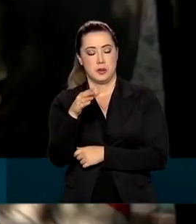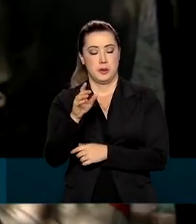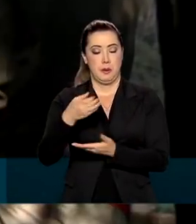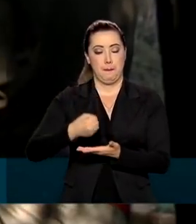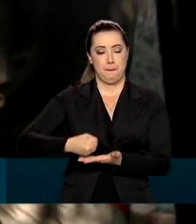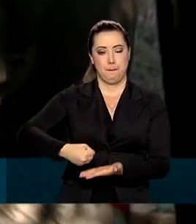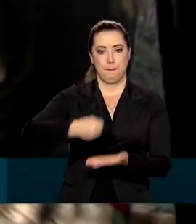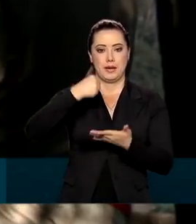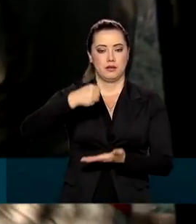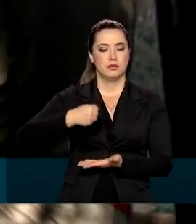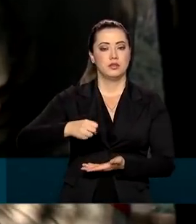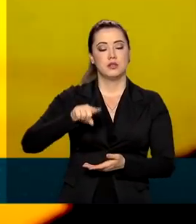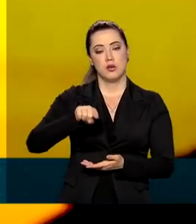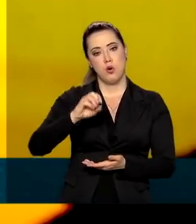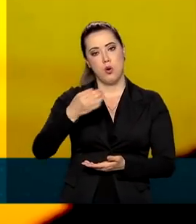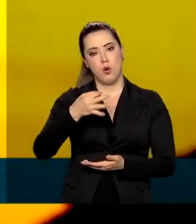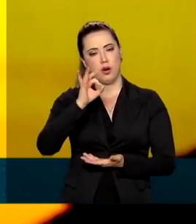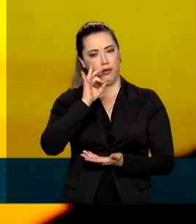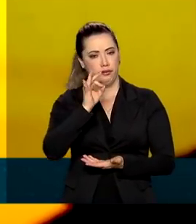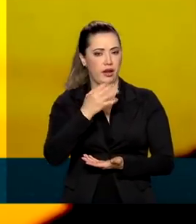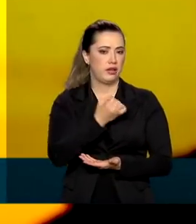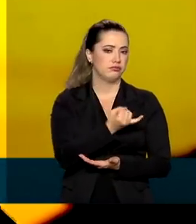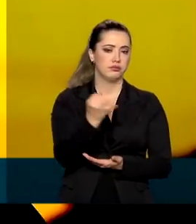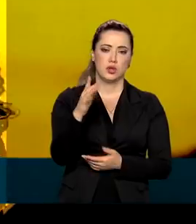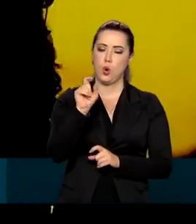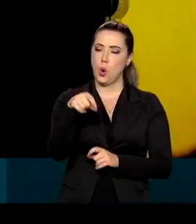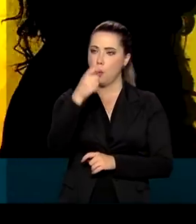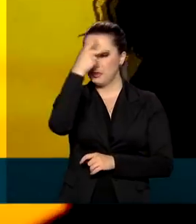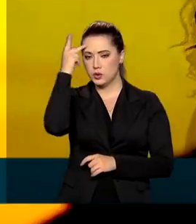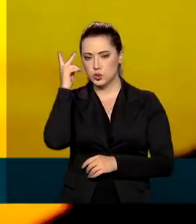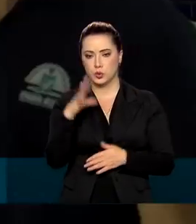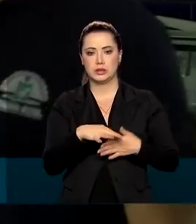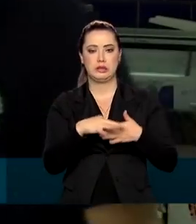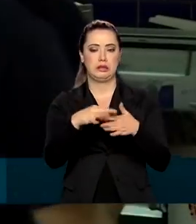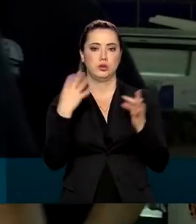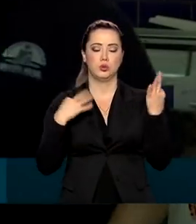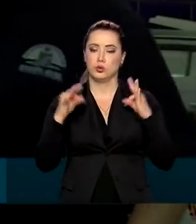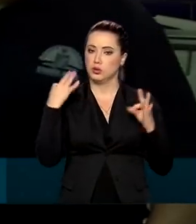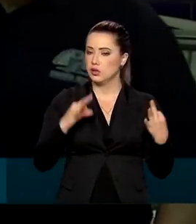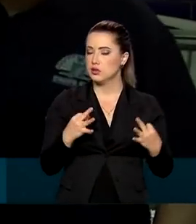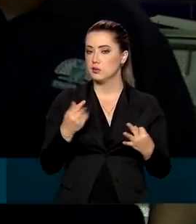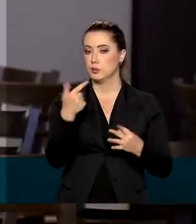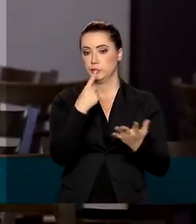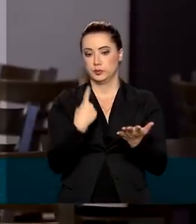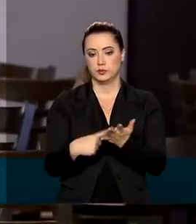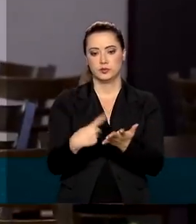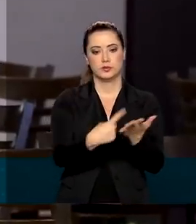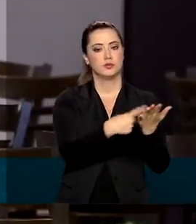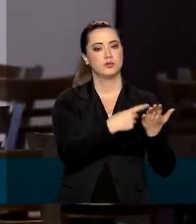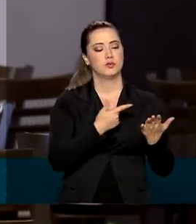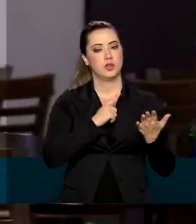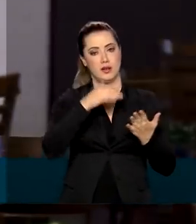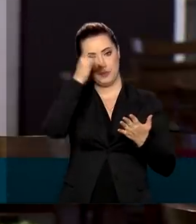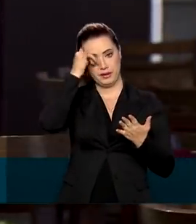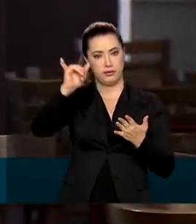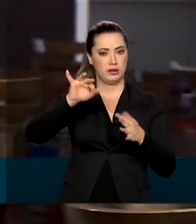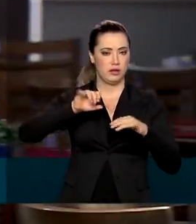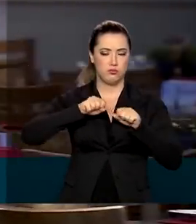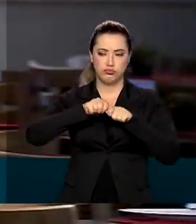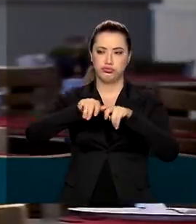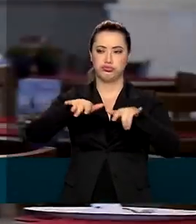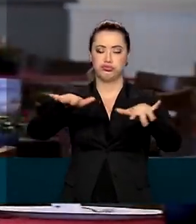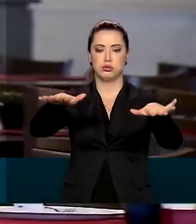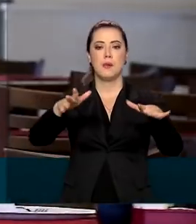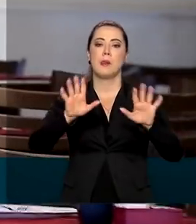agências e guias de turismo, entre outros empreendimentos do setor, comprometidos em barrar a pandemia e